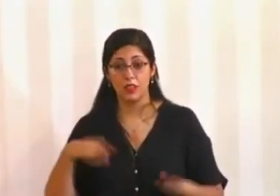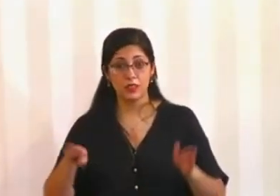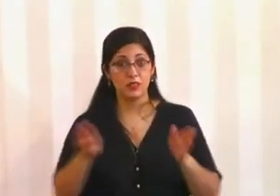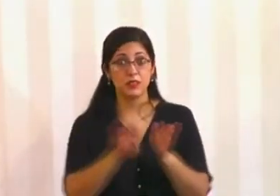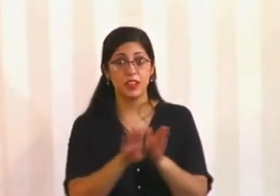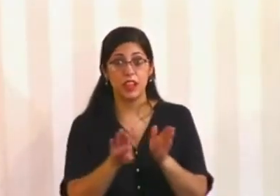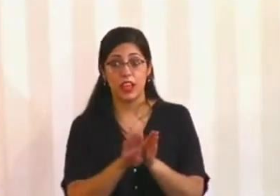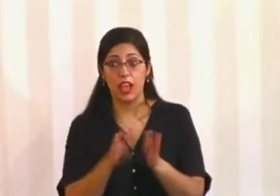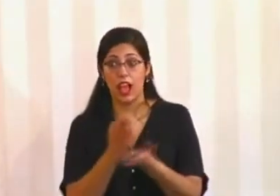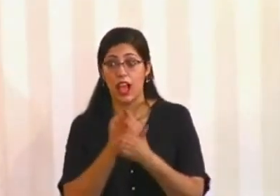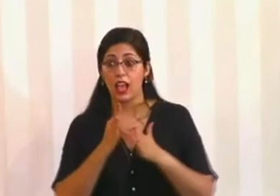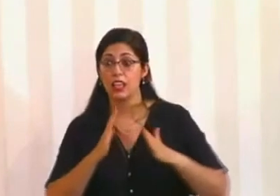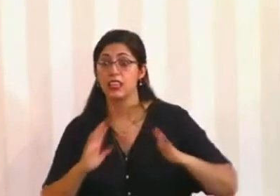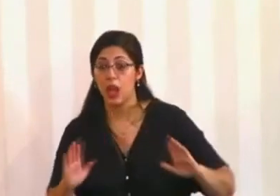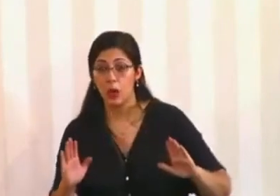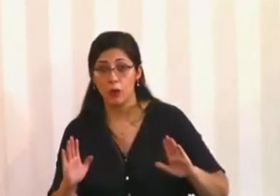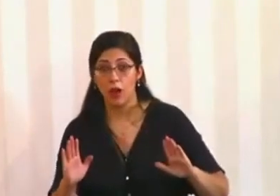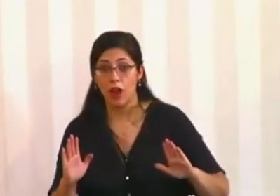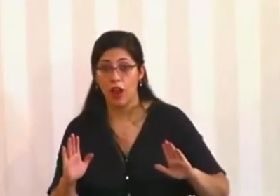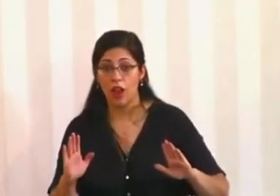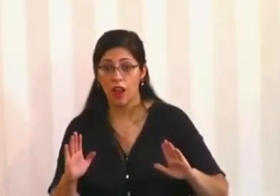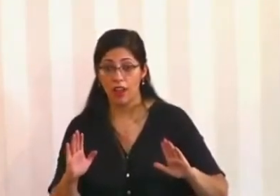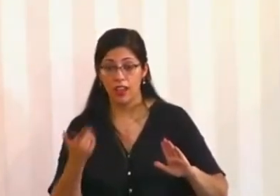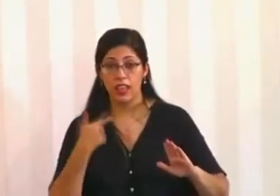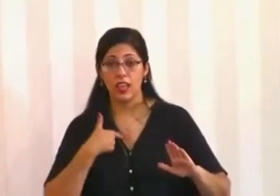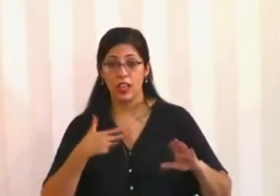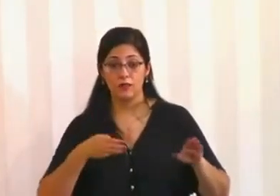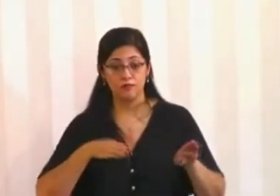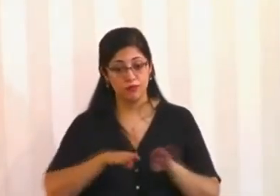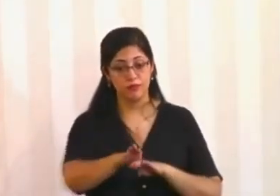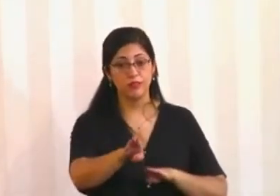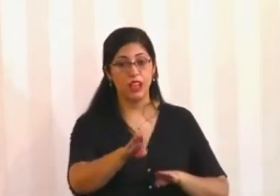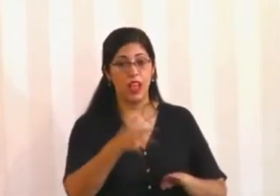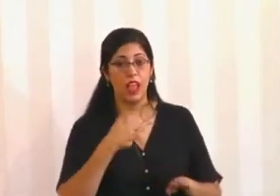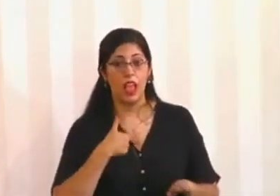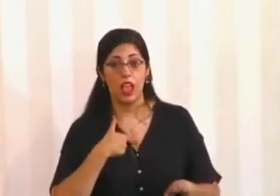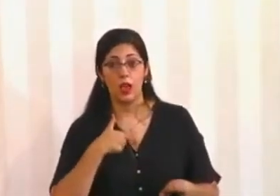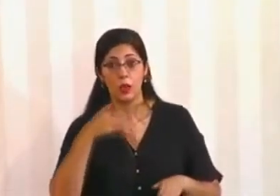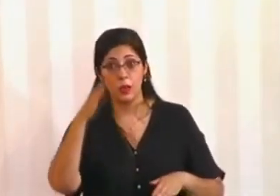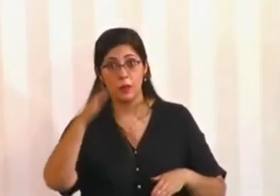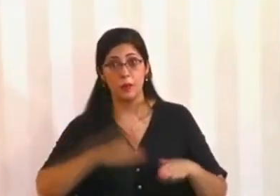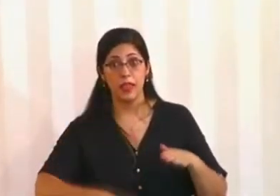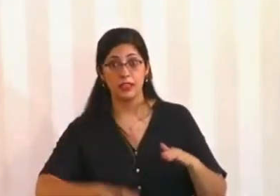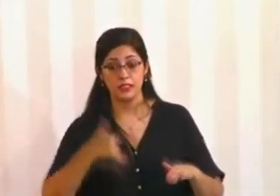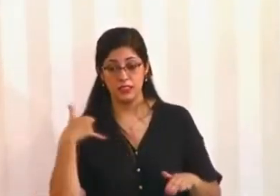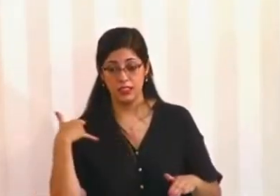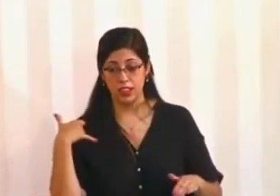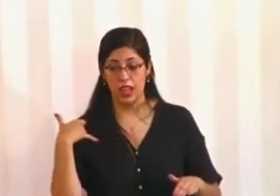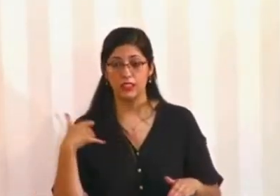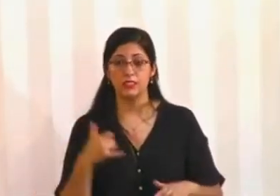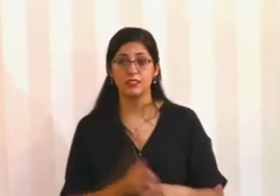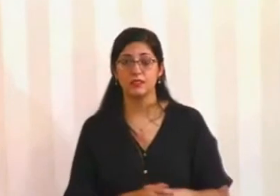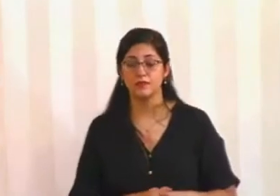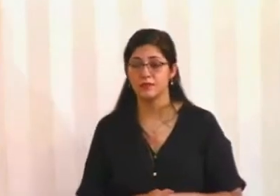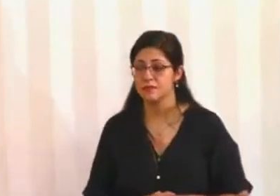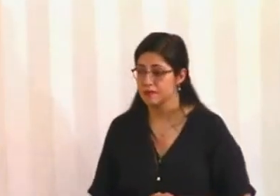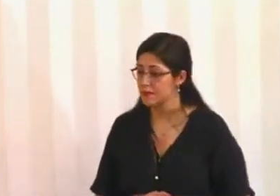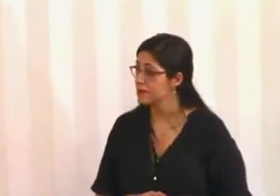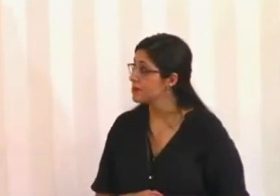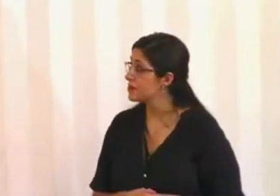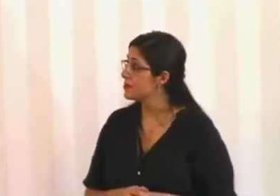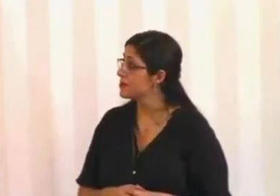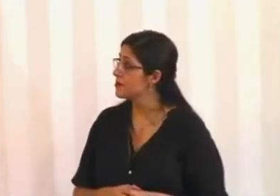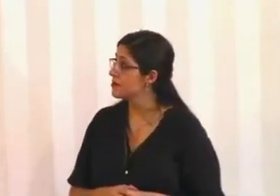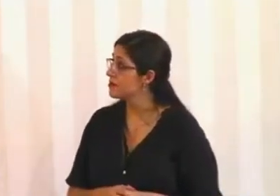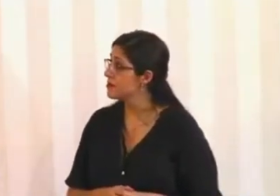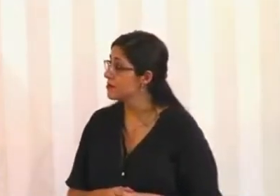acabei de ser atropelado e eu preciso ir na empresa para pegar meus documentos, eu sou menor de idade, para depois ir para o hospital. E sabe para onde eu mandei me trazer ainda? Bateu